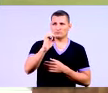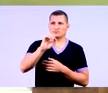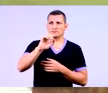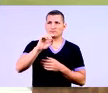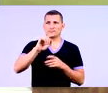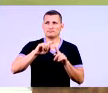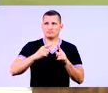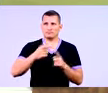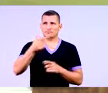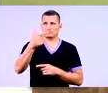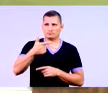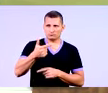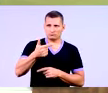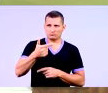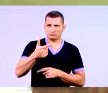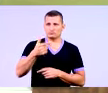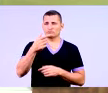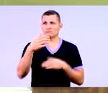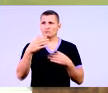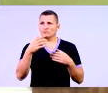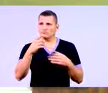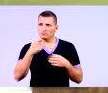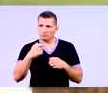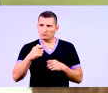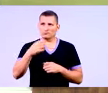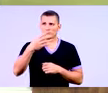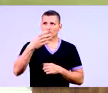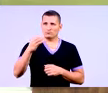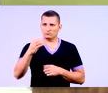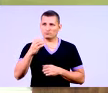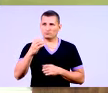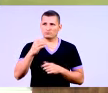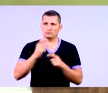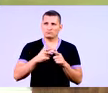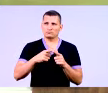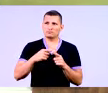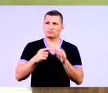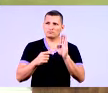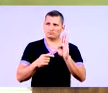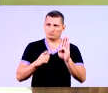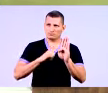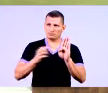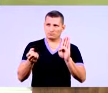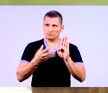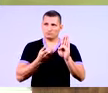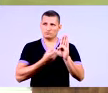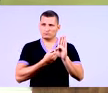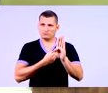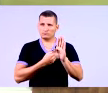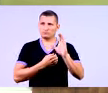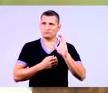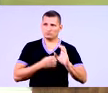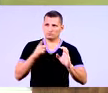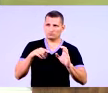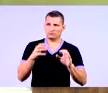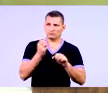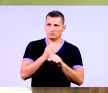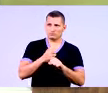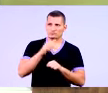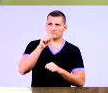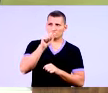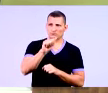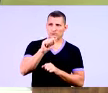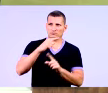não deveria ser 40 sendo que o bb adotou o novo valor esse é o cálculo de a + b